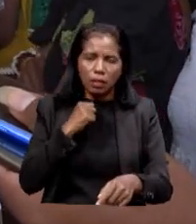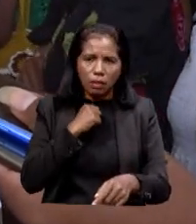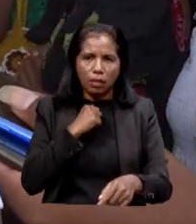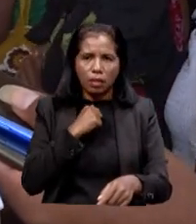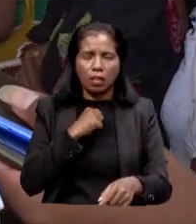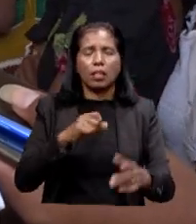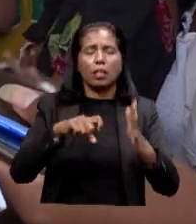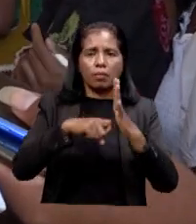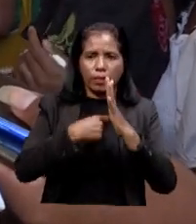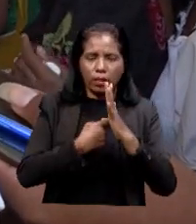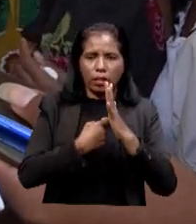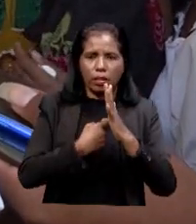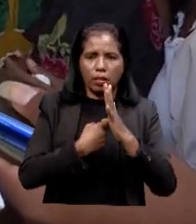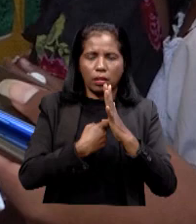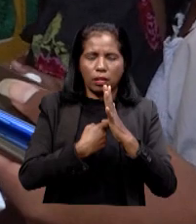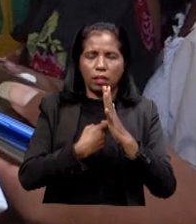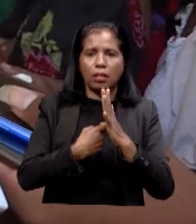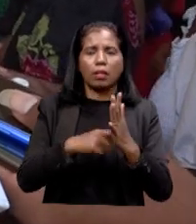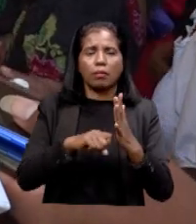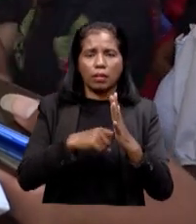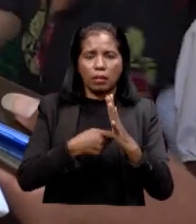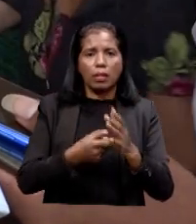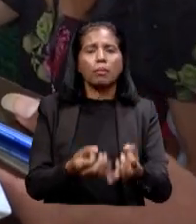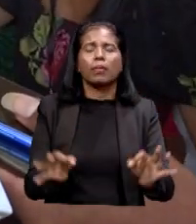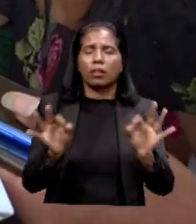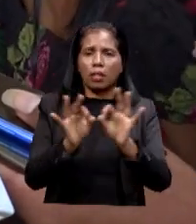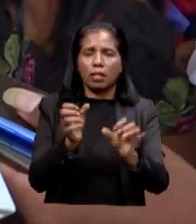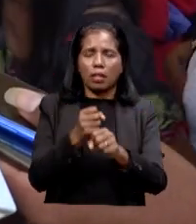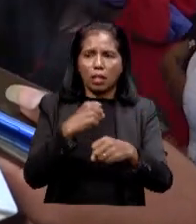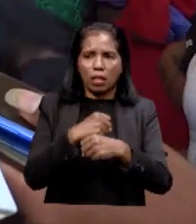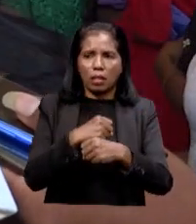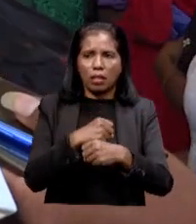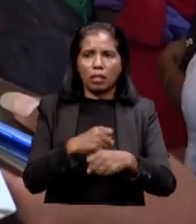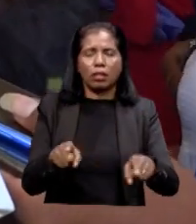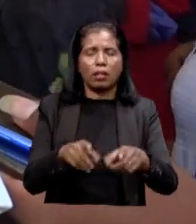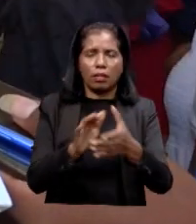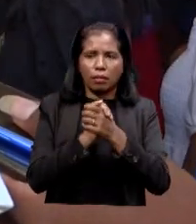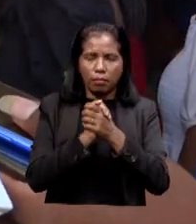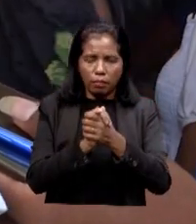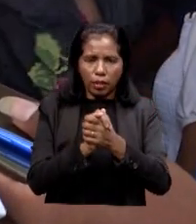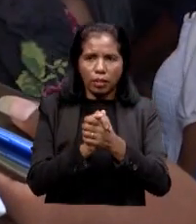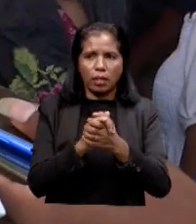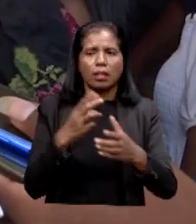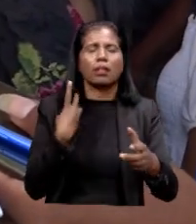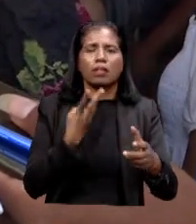sabe principal. Ni nia ne beha saya halo ita tu. Saya meti no perseveranse maka ita